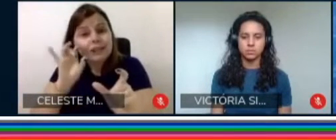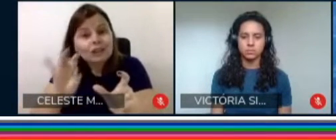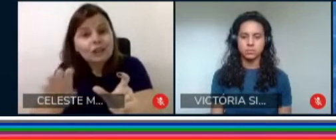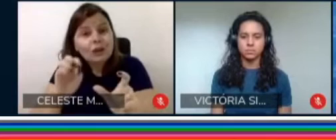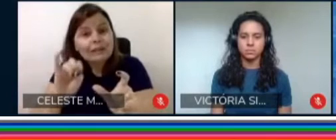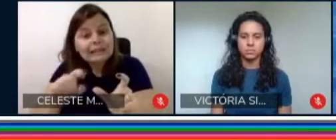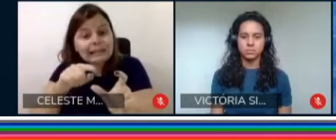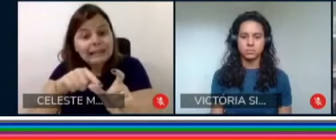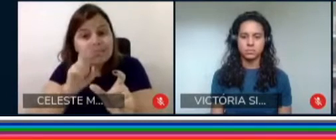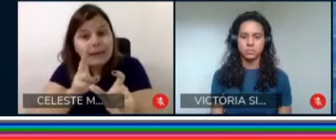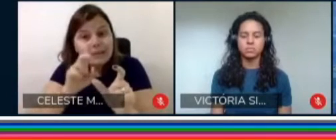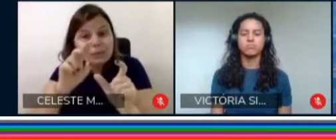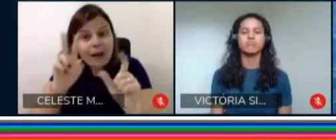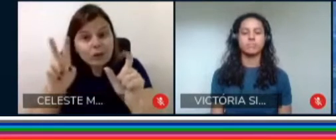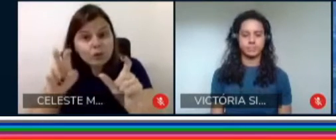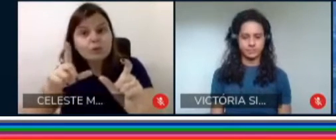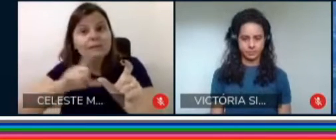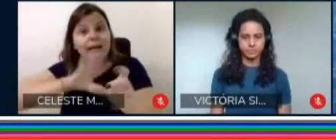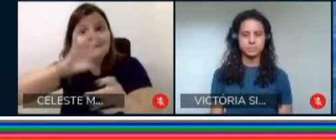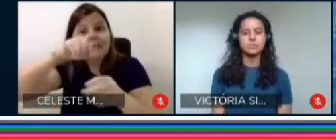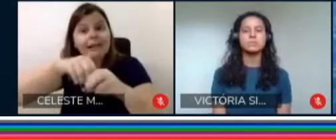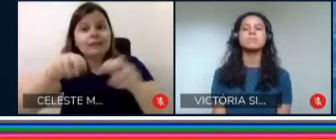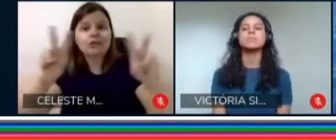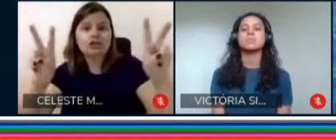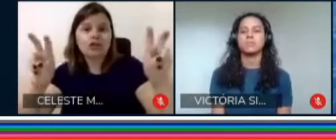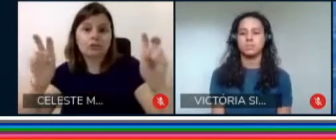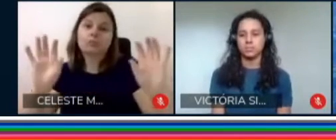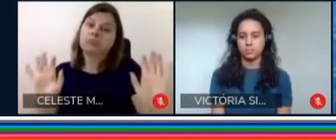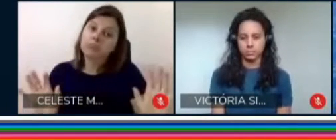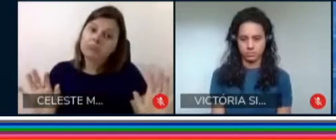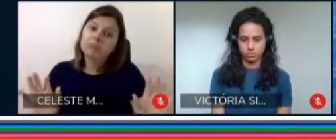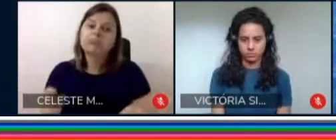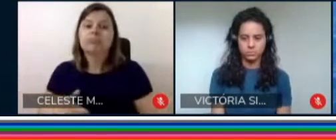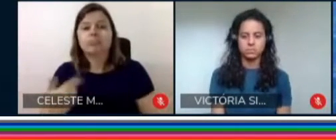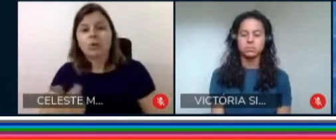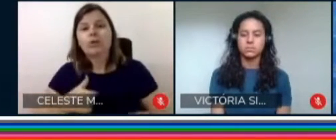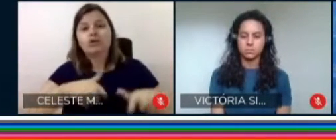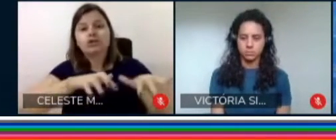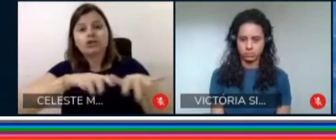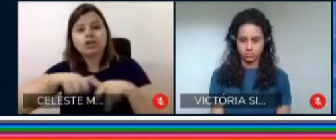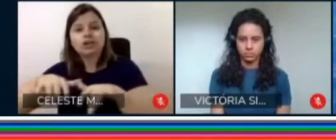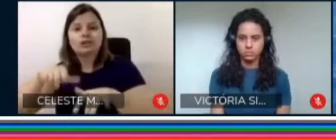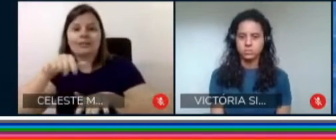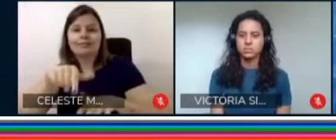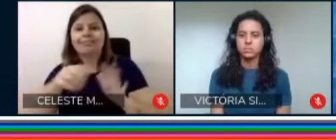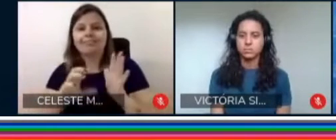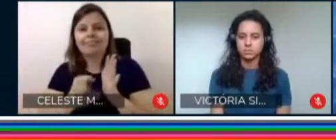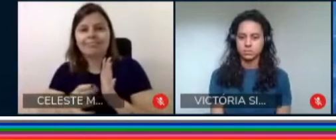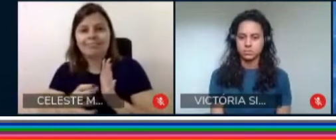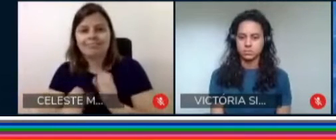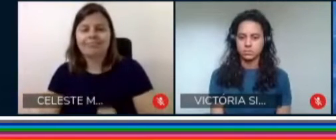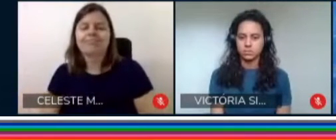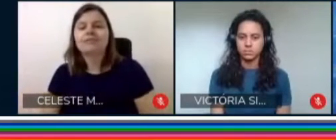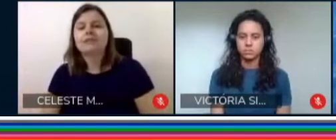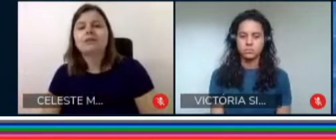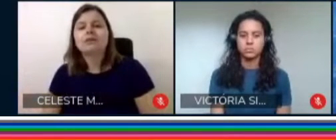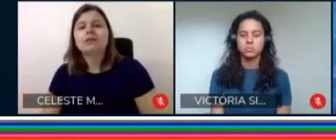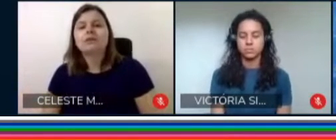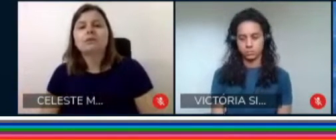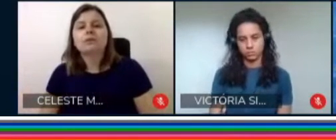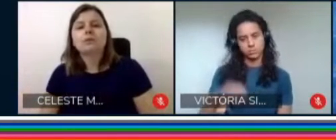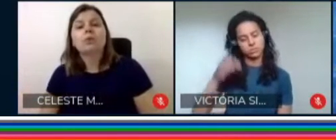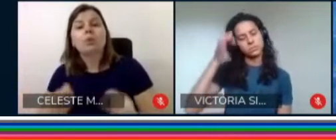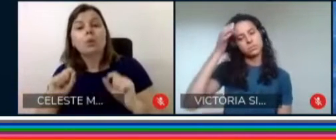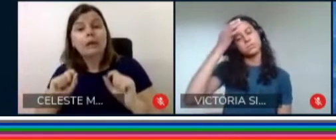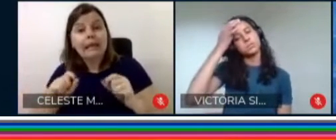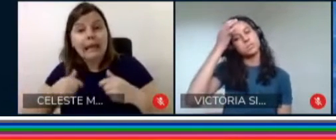no título, né. Eu posso querer isso, então eu digo isso para a base de dados. O que eu preciso da base de dados, eu preciso